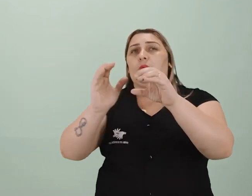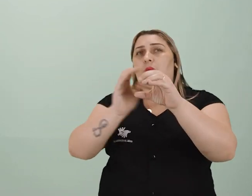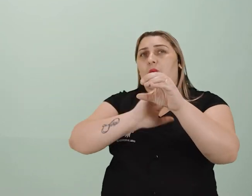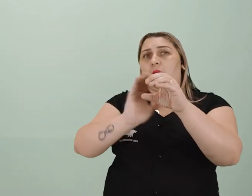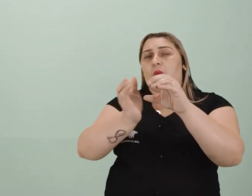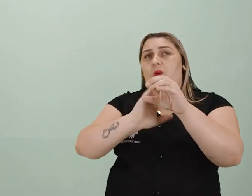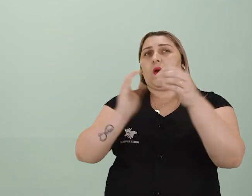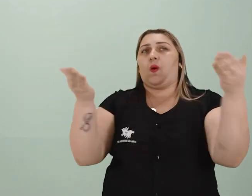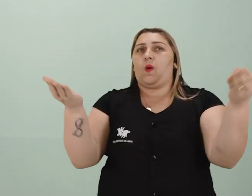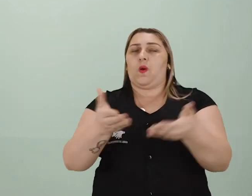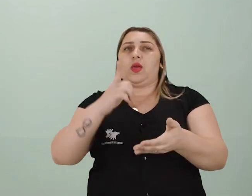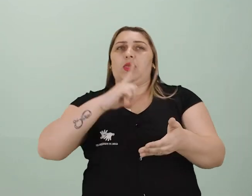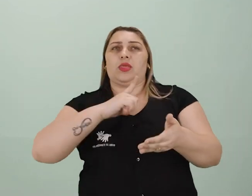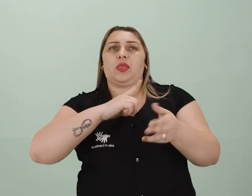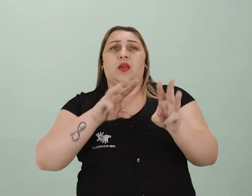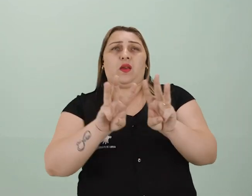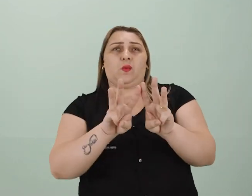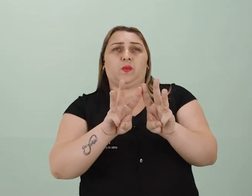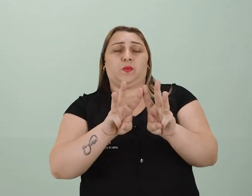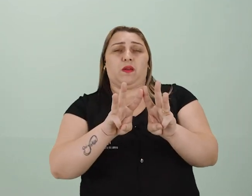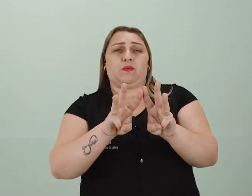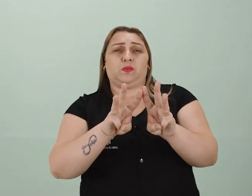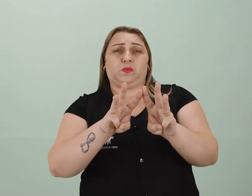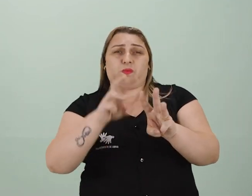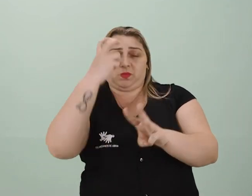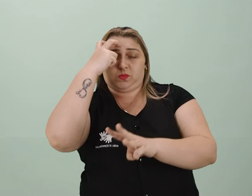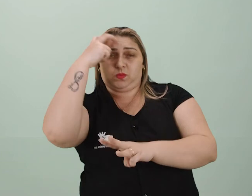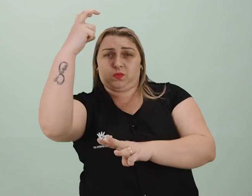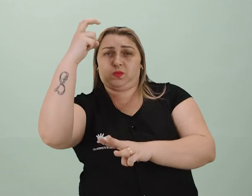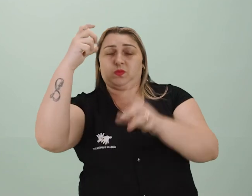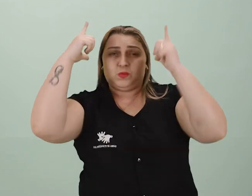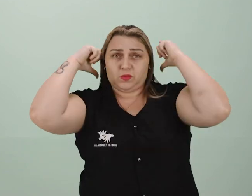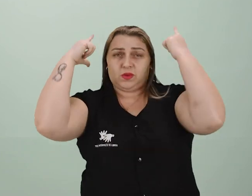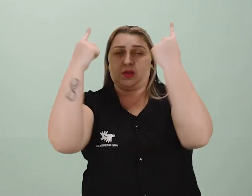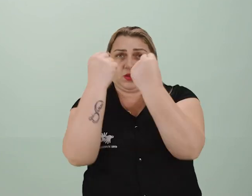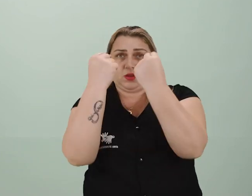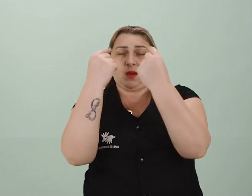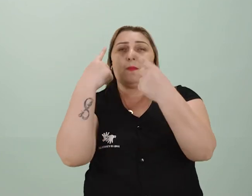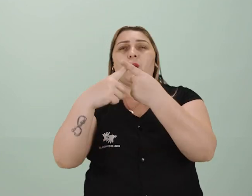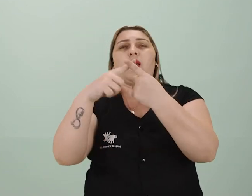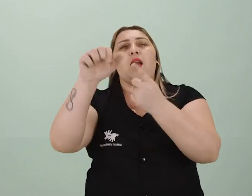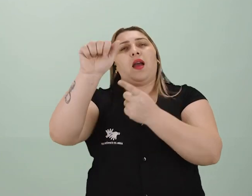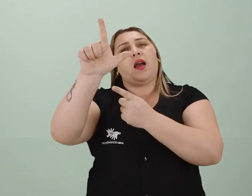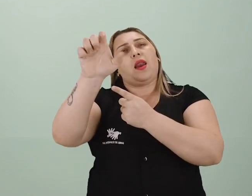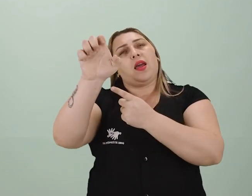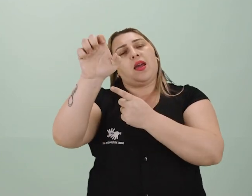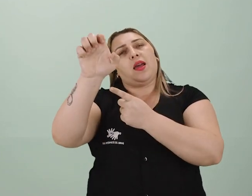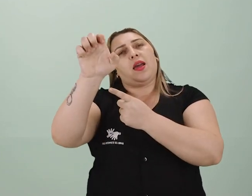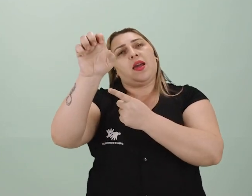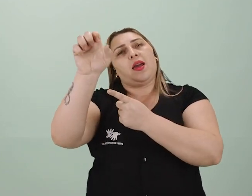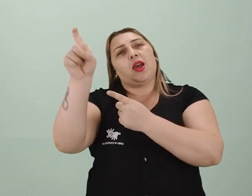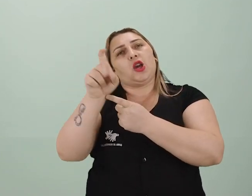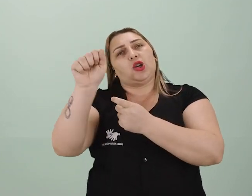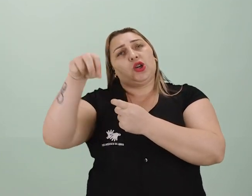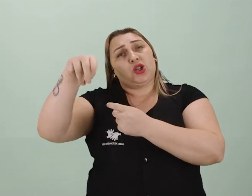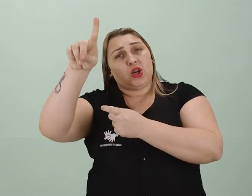hoje nós temos acesso a toda essa cultura grega graças a Alexandre. Né? Terminamos então a nossa